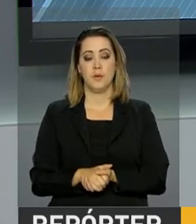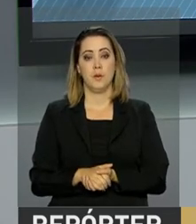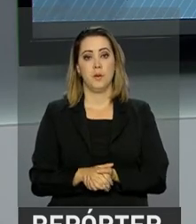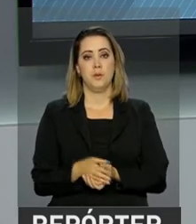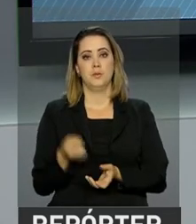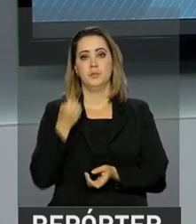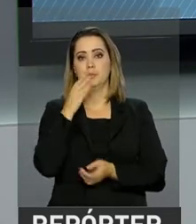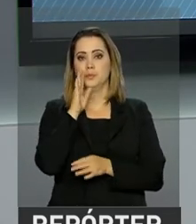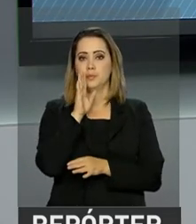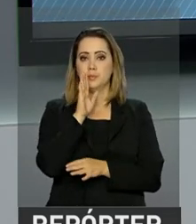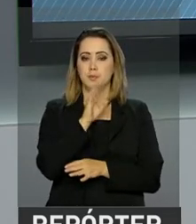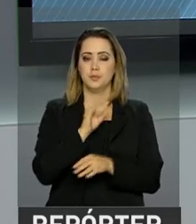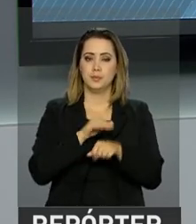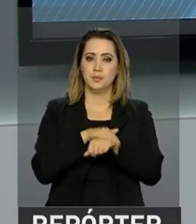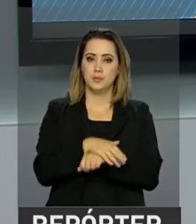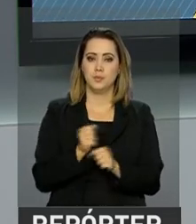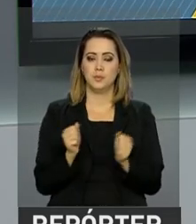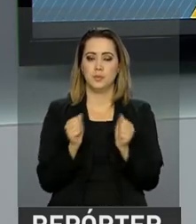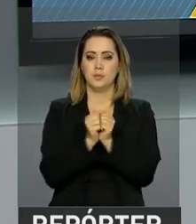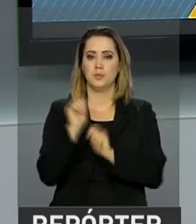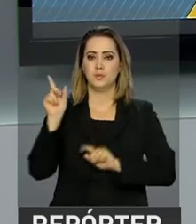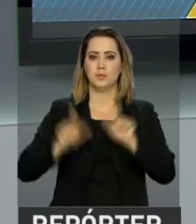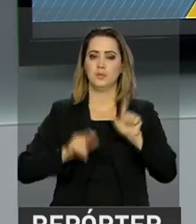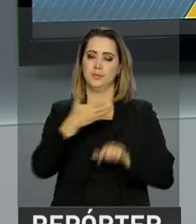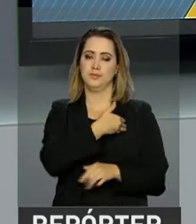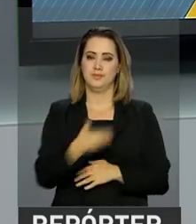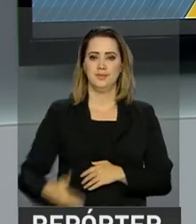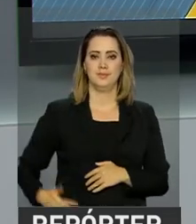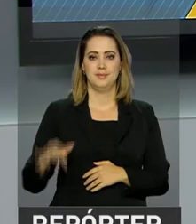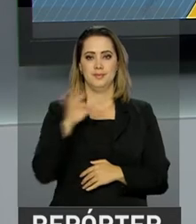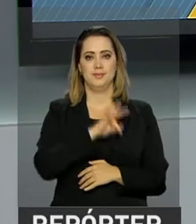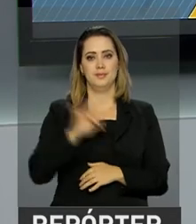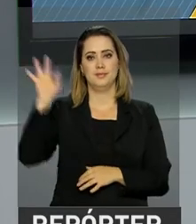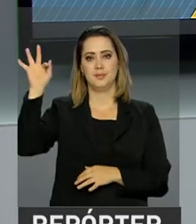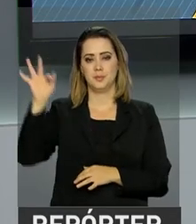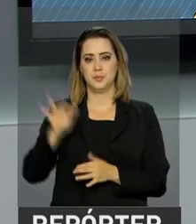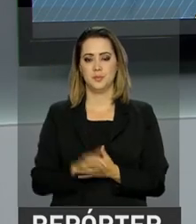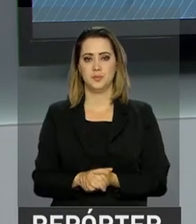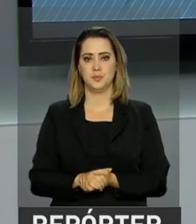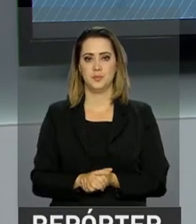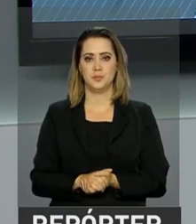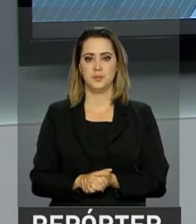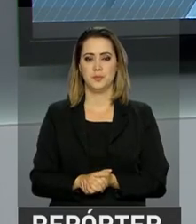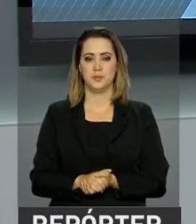internet. Uma boa noite para você e continue com a gente aqui na NBR, a TV do